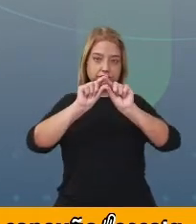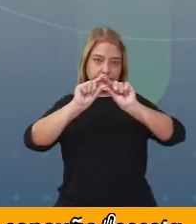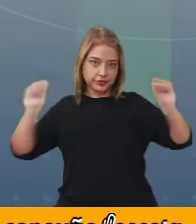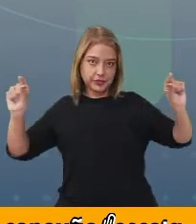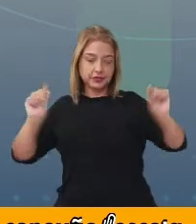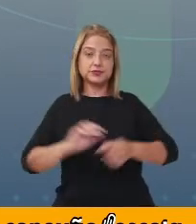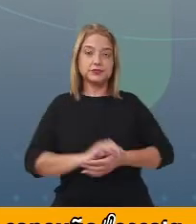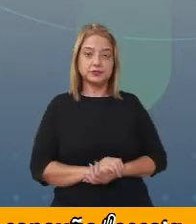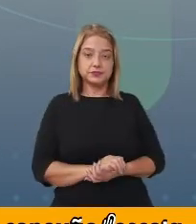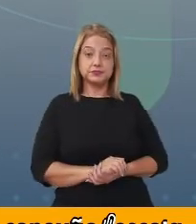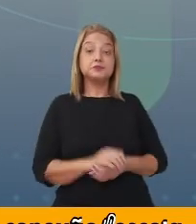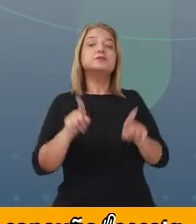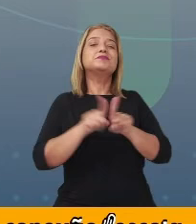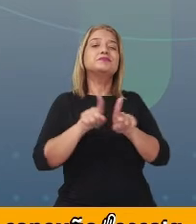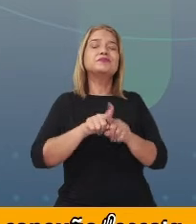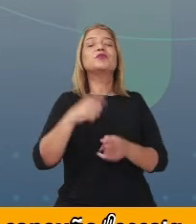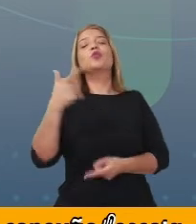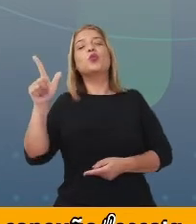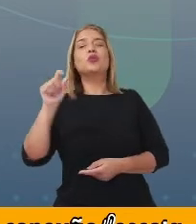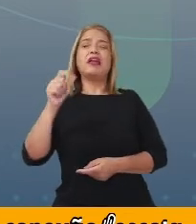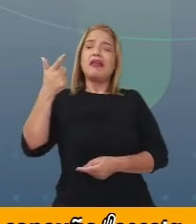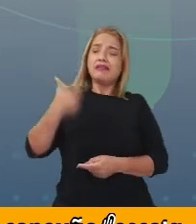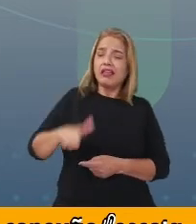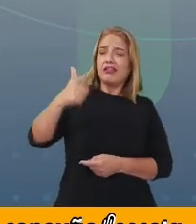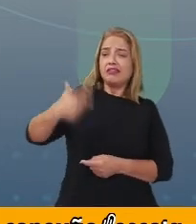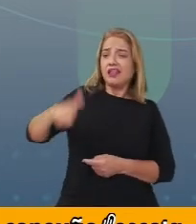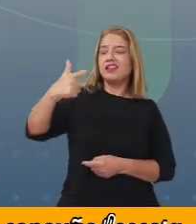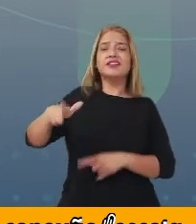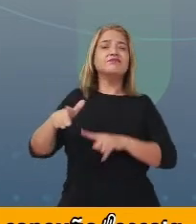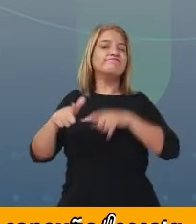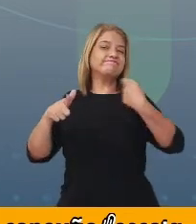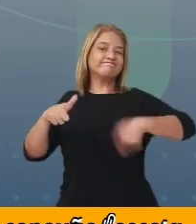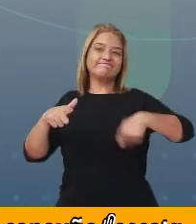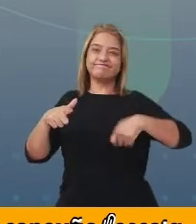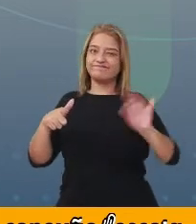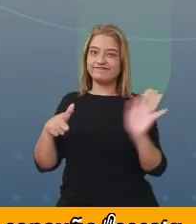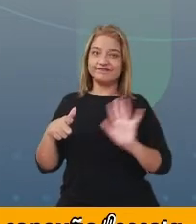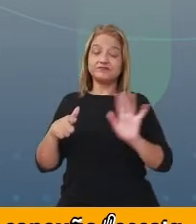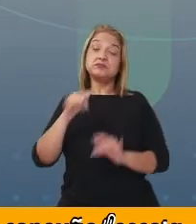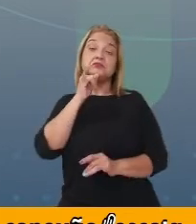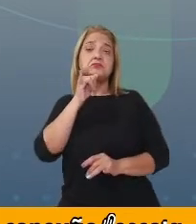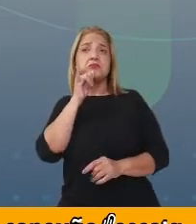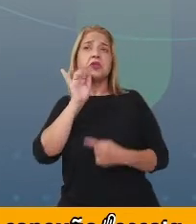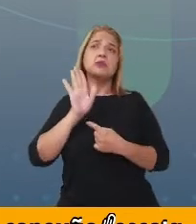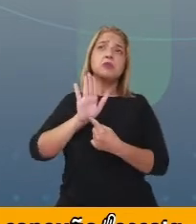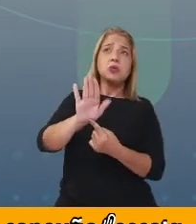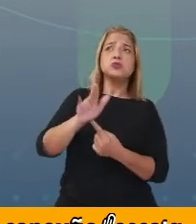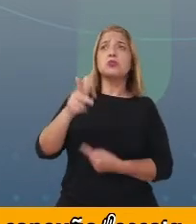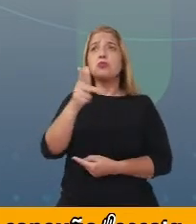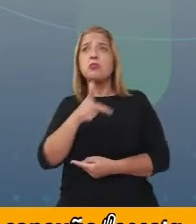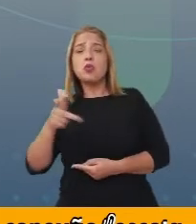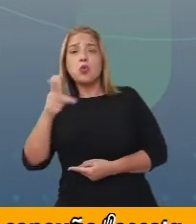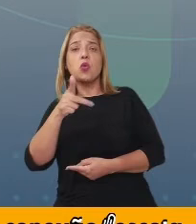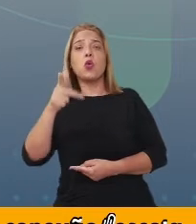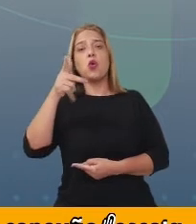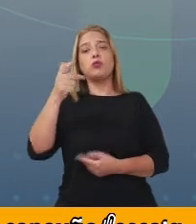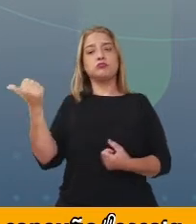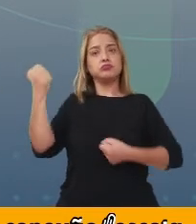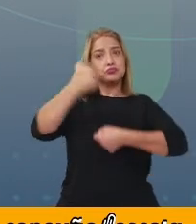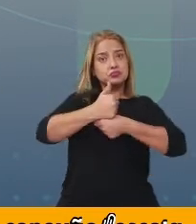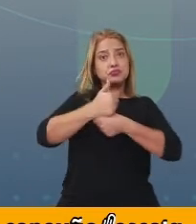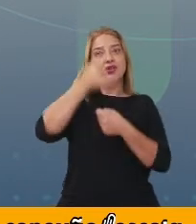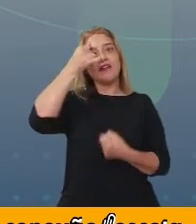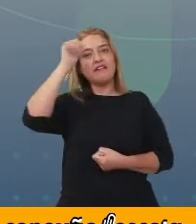é a repetição desnecessária. Às vezes, utilizar um pronome para evitar a